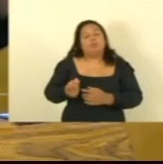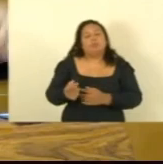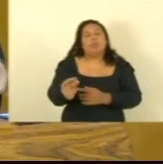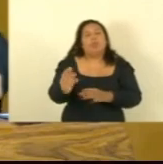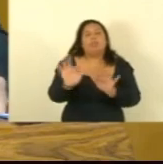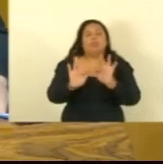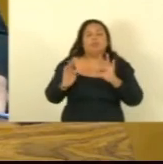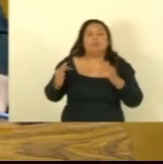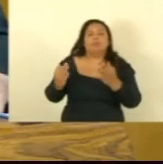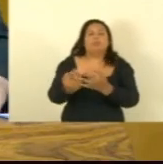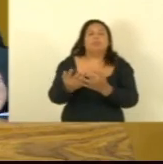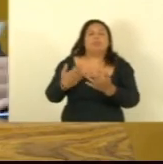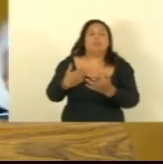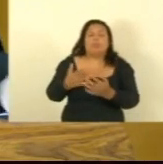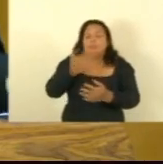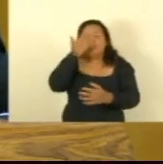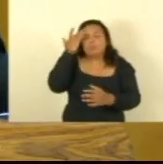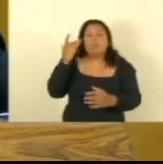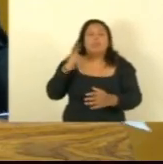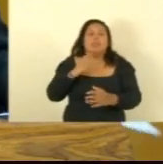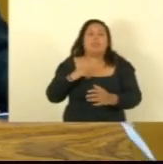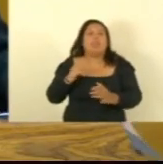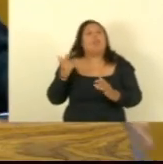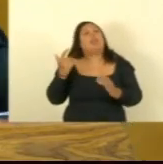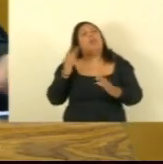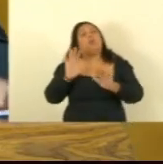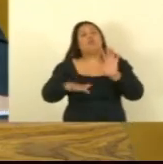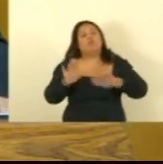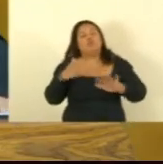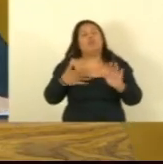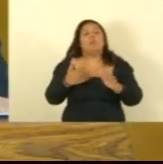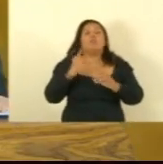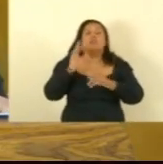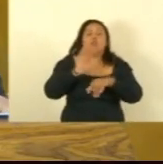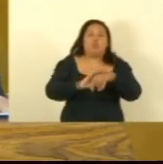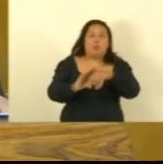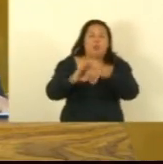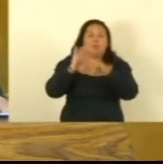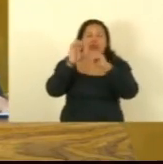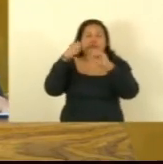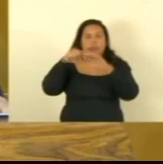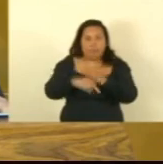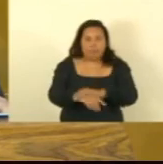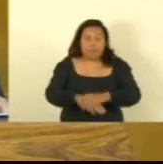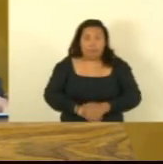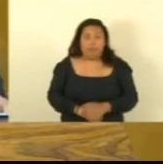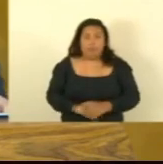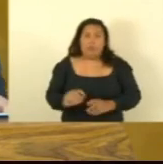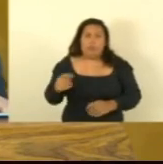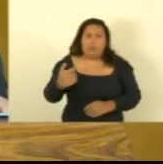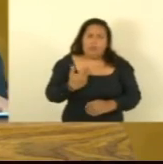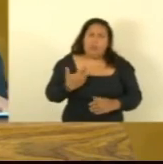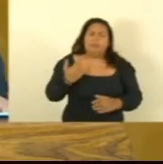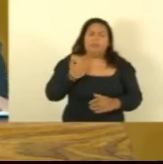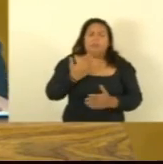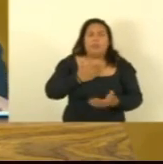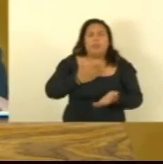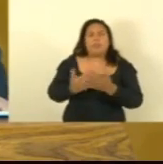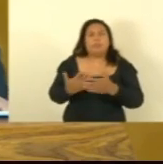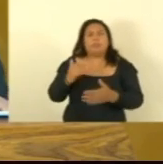das pessoas com algum tipo de comorbidade. Constatamos inicialmente